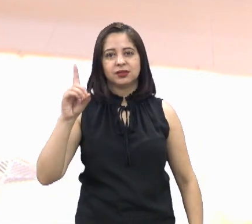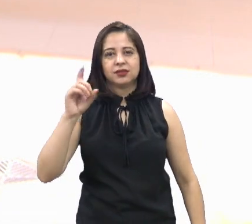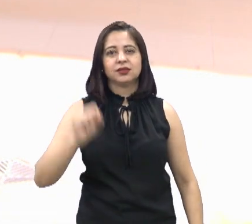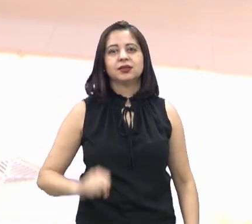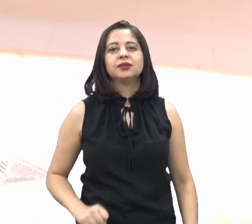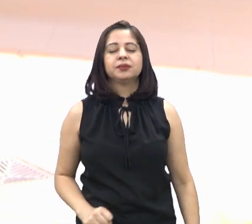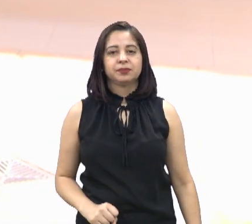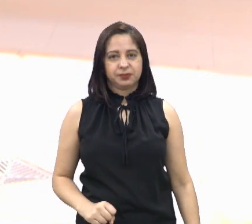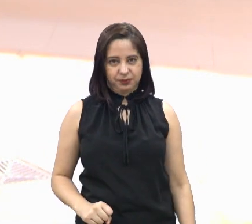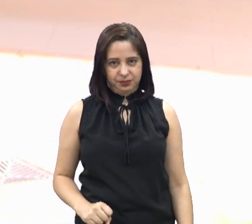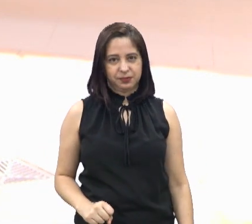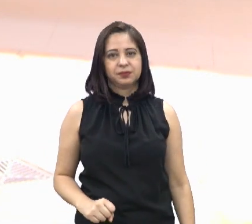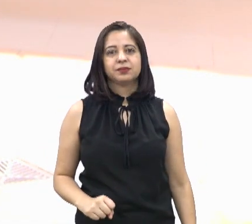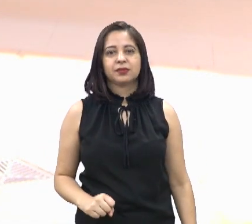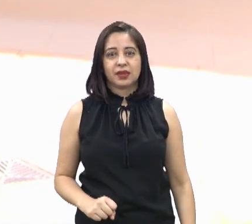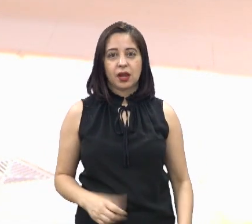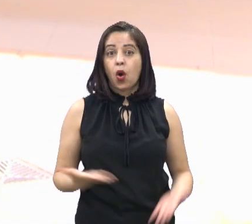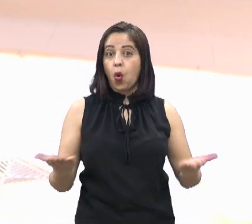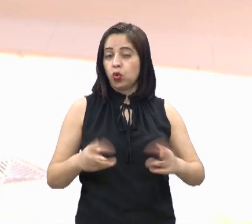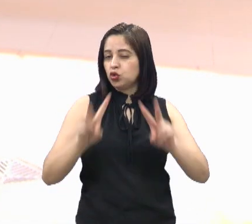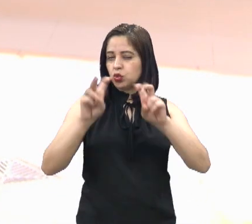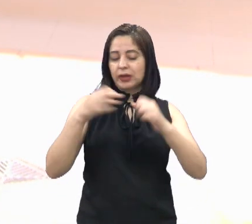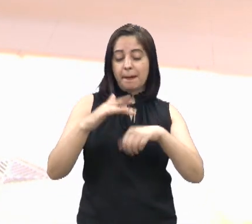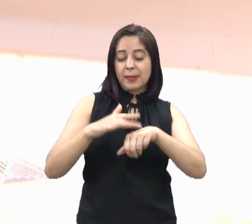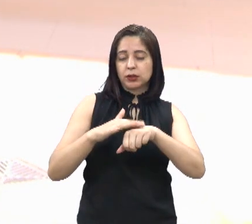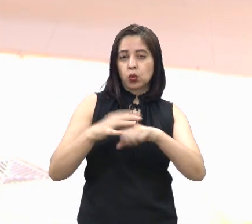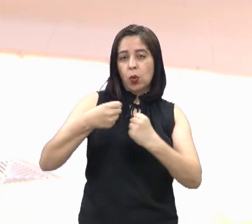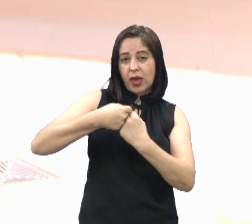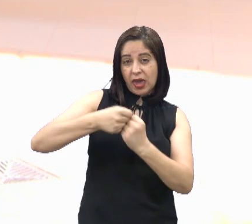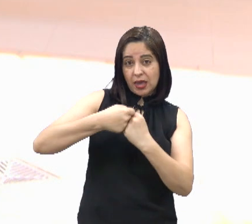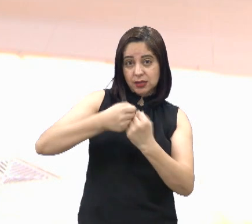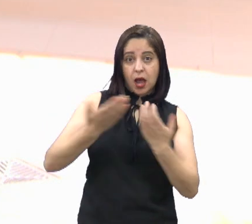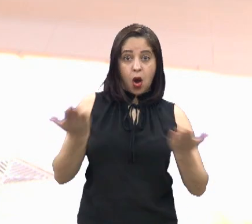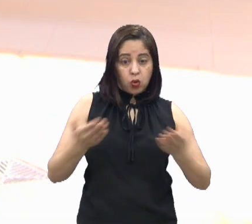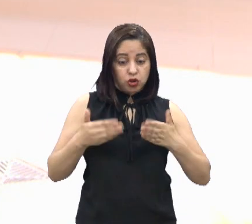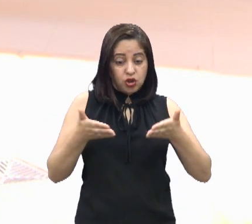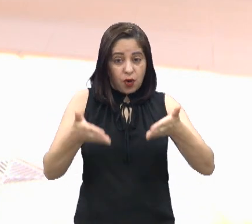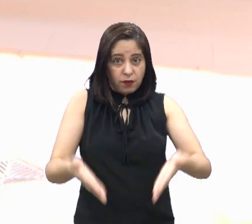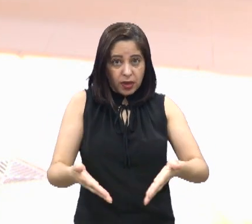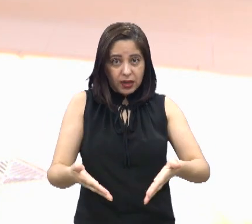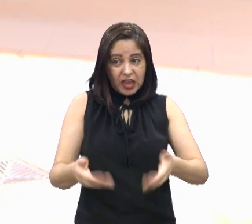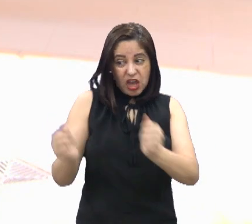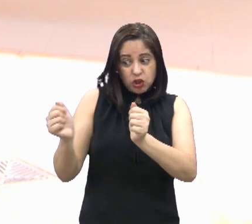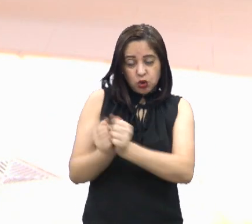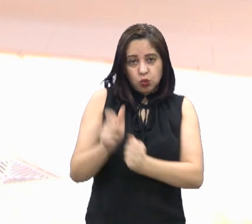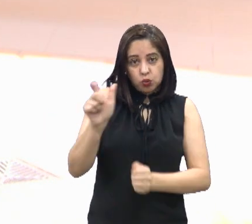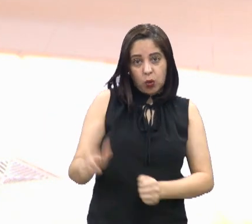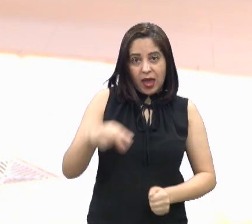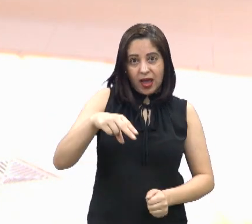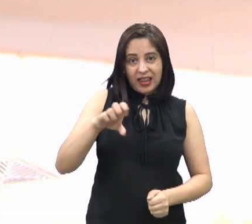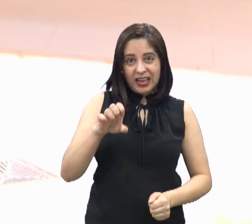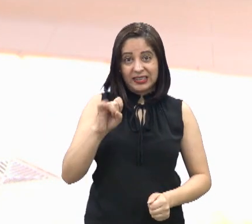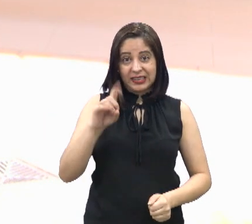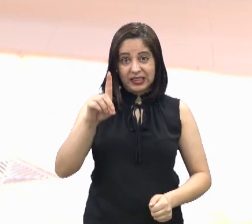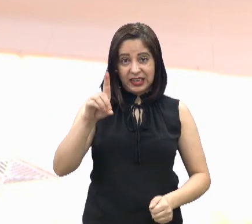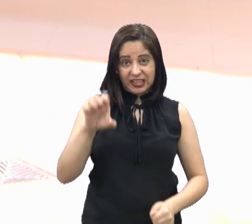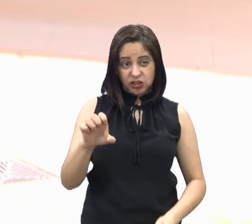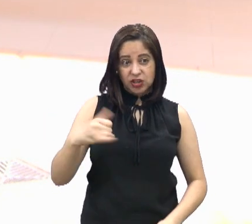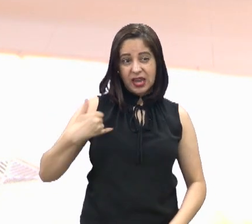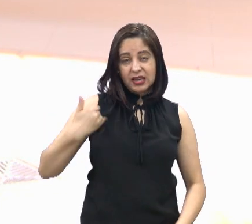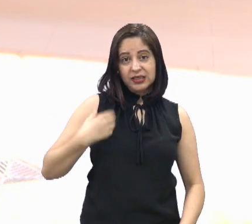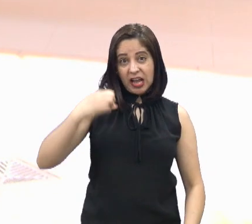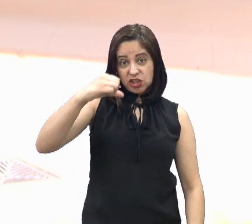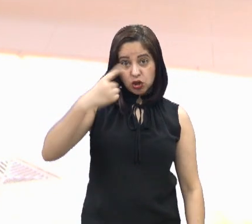falando sobre as doenças nas articulações e eu vim acompanhar uma aula da Dona Neide, que aos 91 anos faz